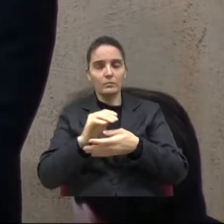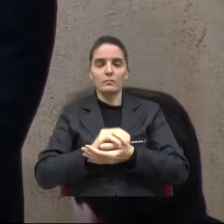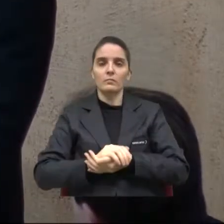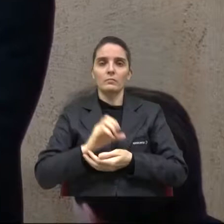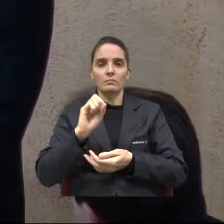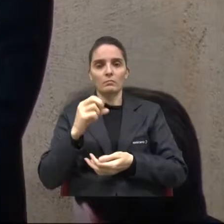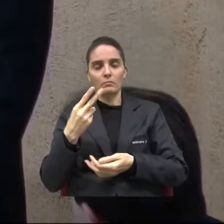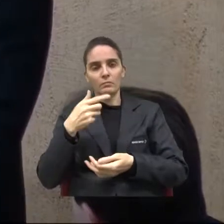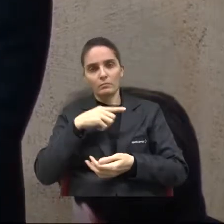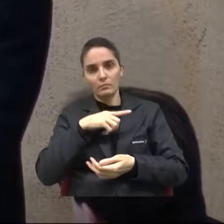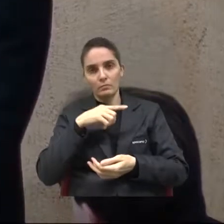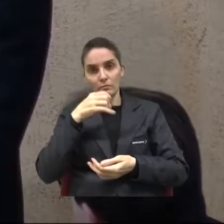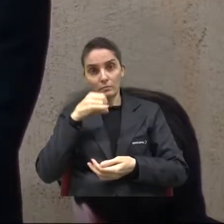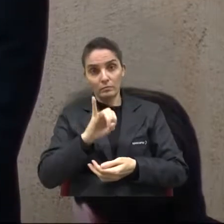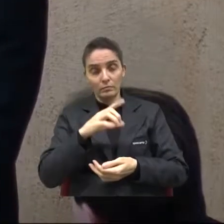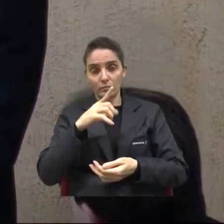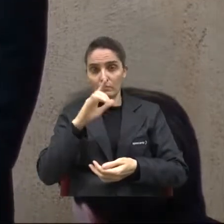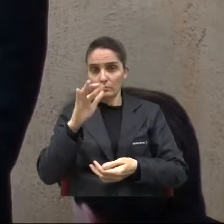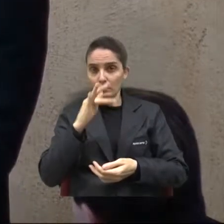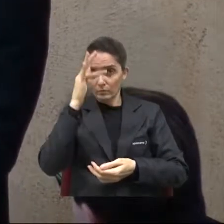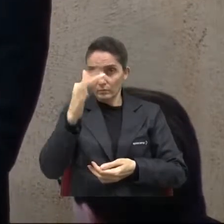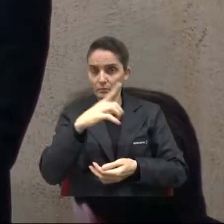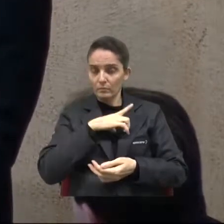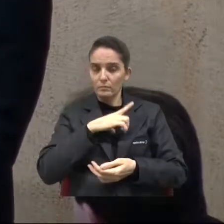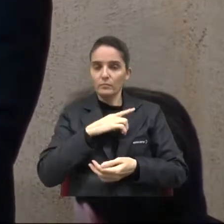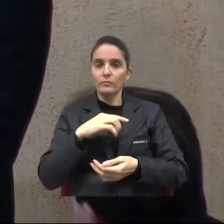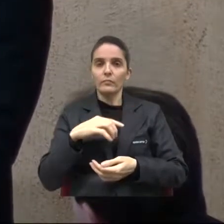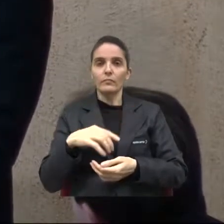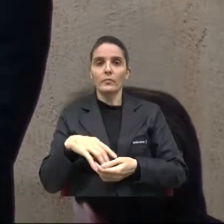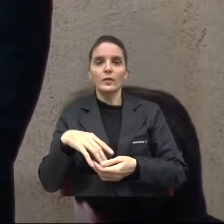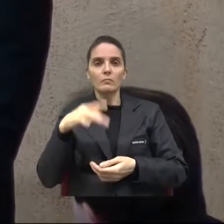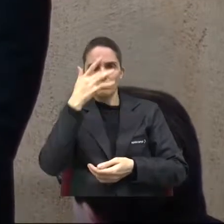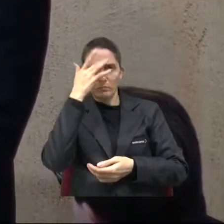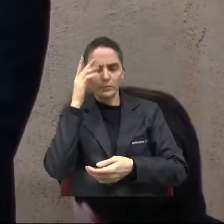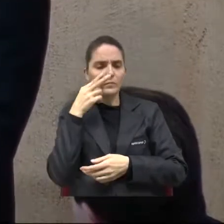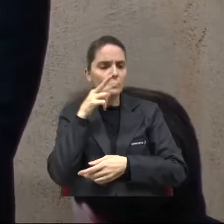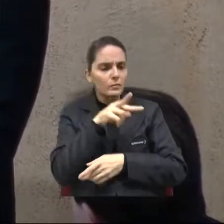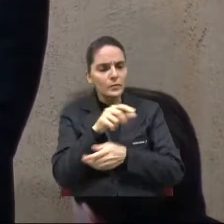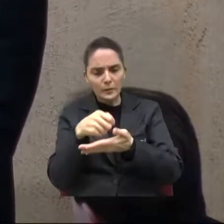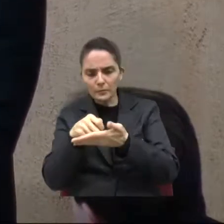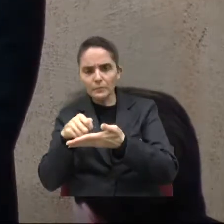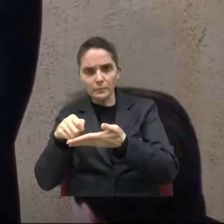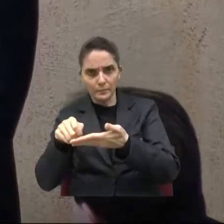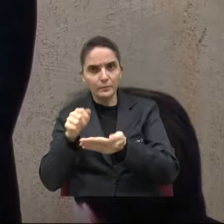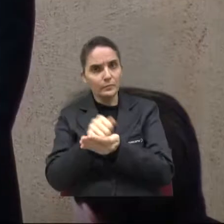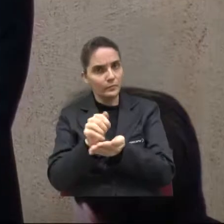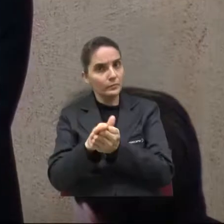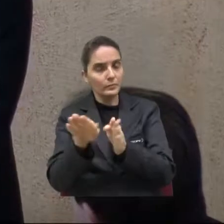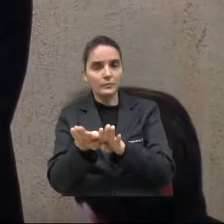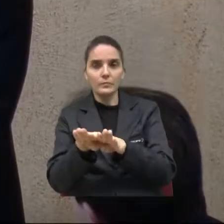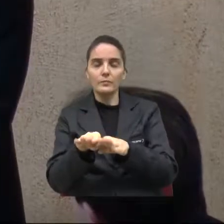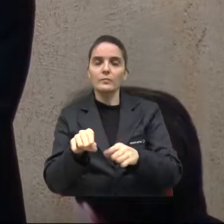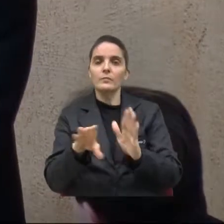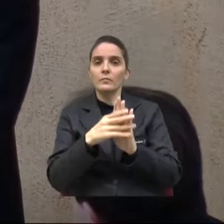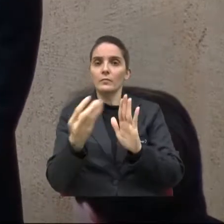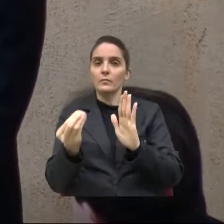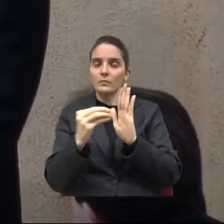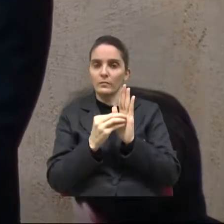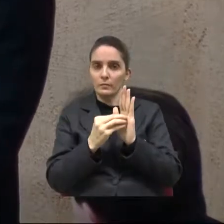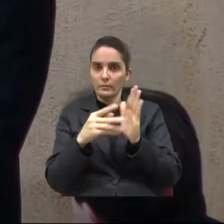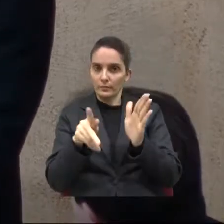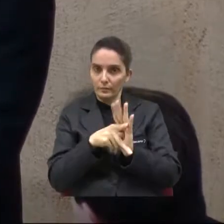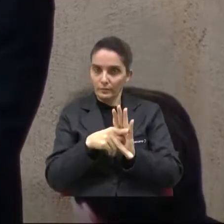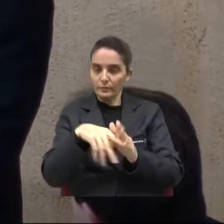tivermos, agentes de trânsito e também uma emenda do vereador Jorge de Freitas, que